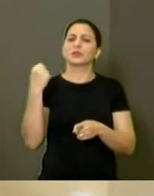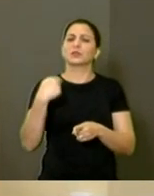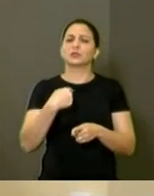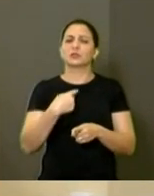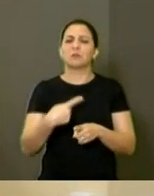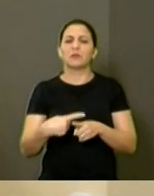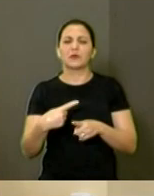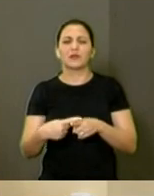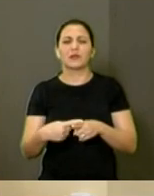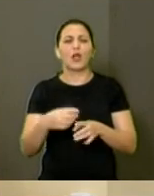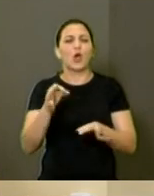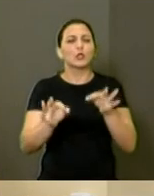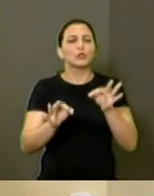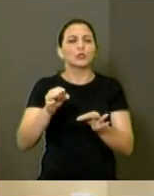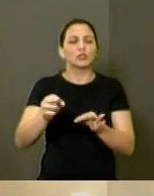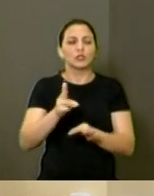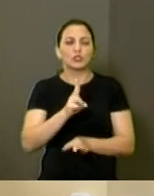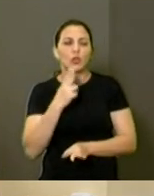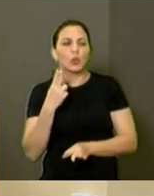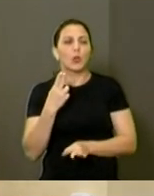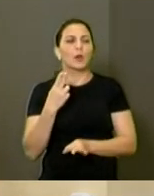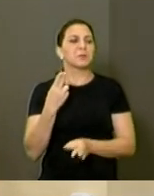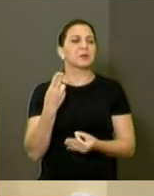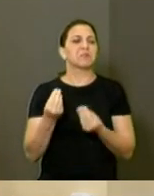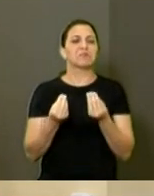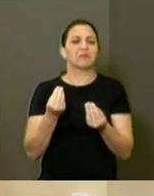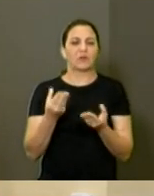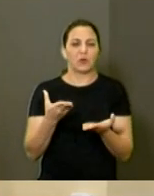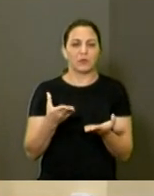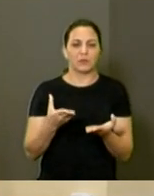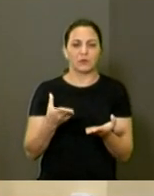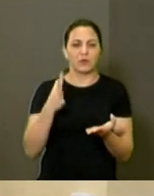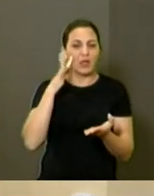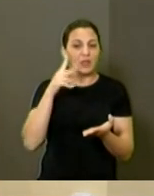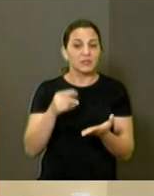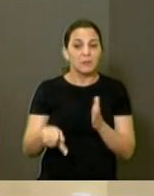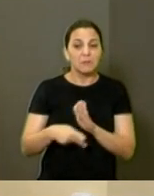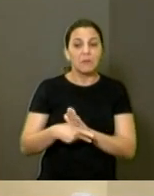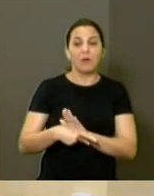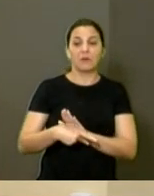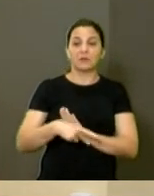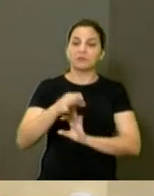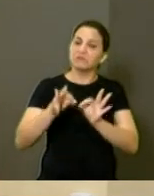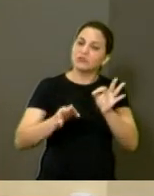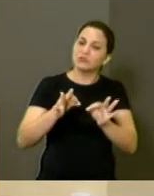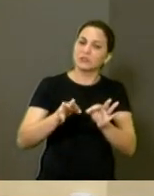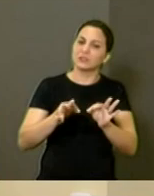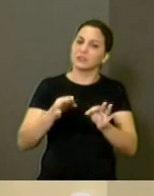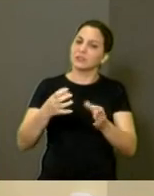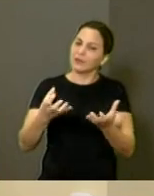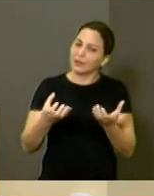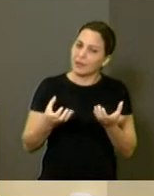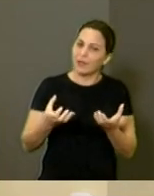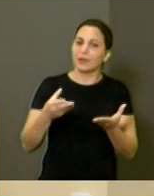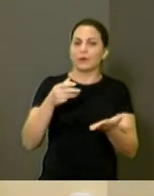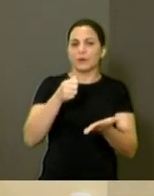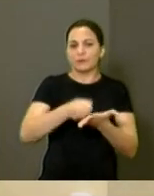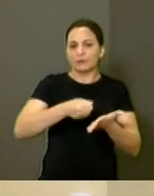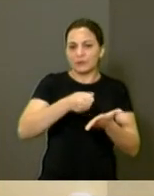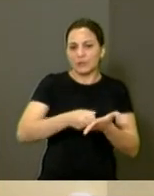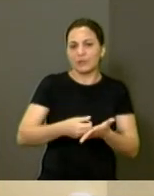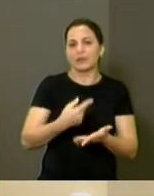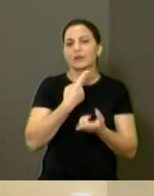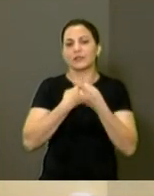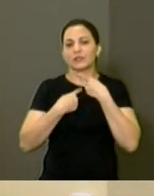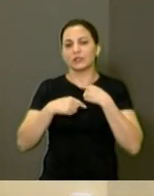citado pelo juiz eh no momento da sua decisão mas quero aqui reforçar que desejo que a vereadora